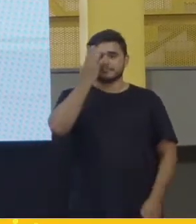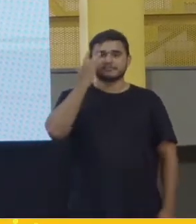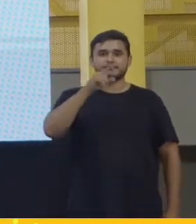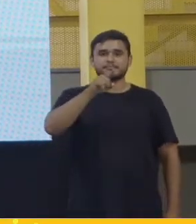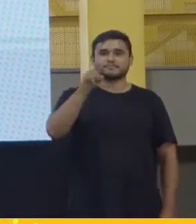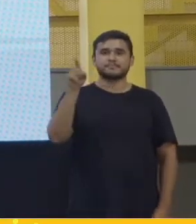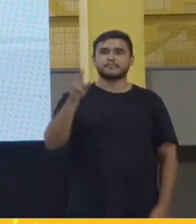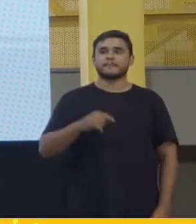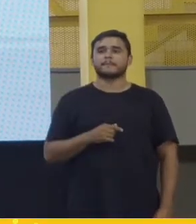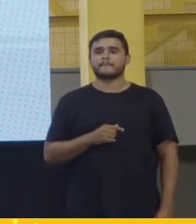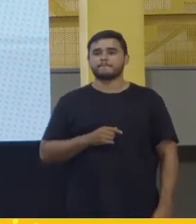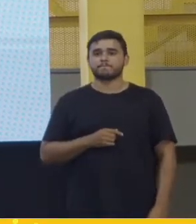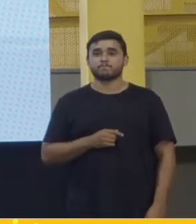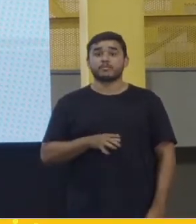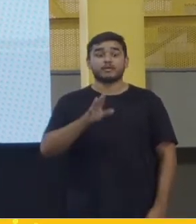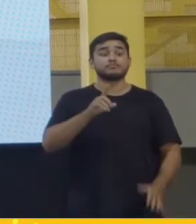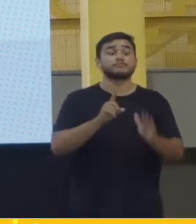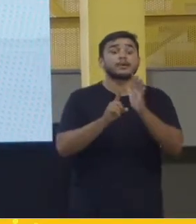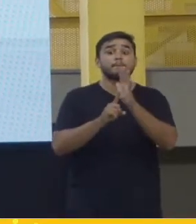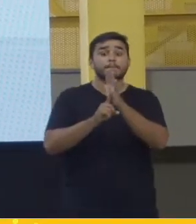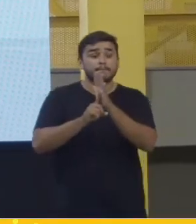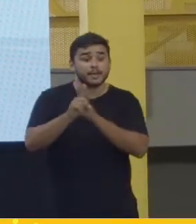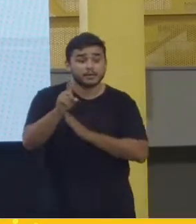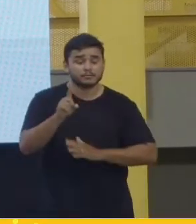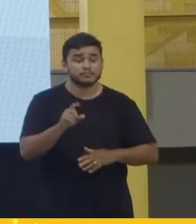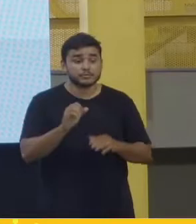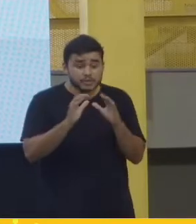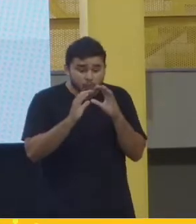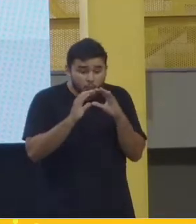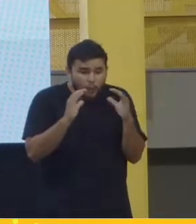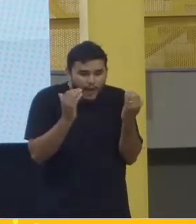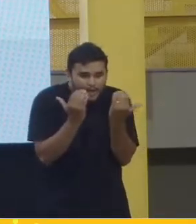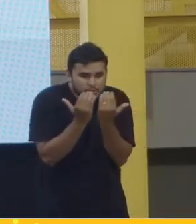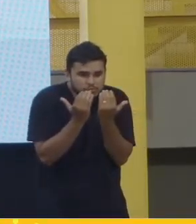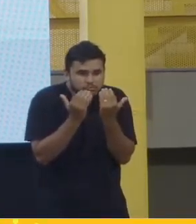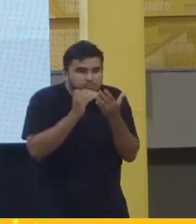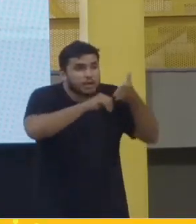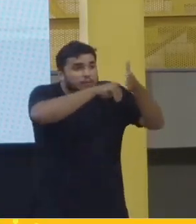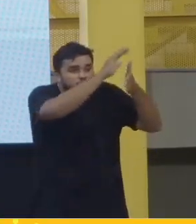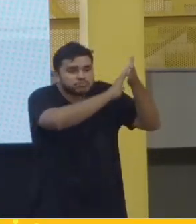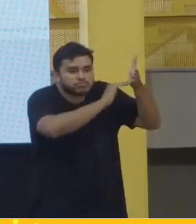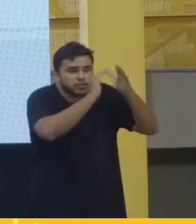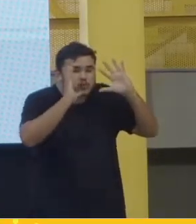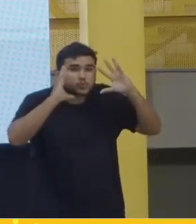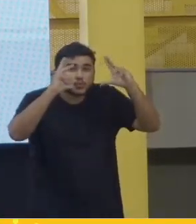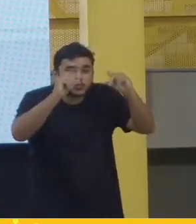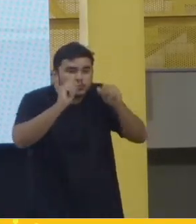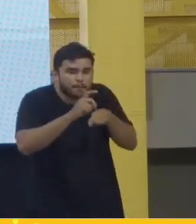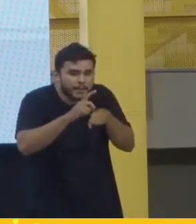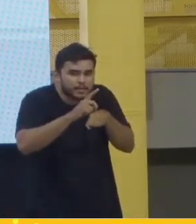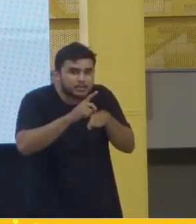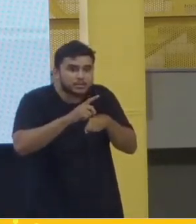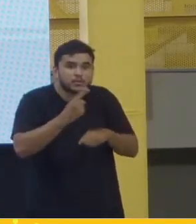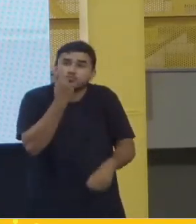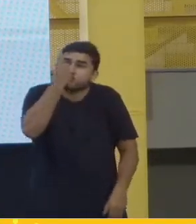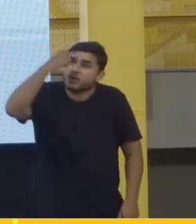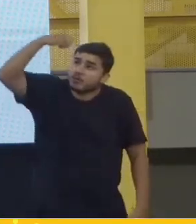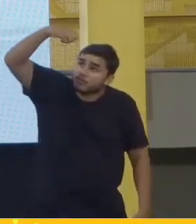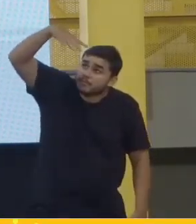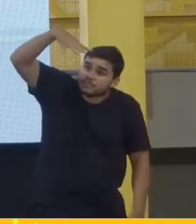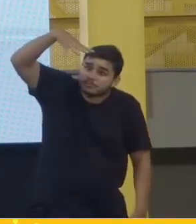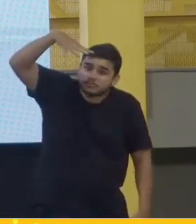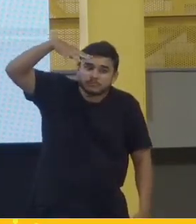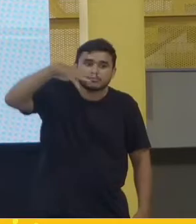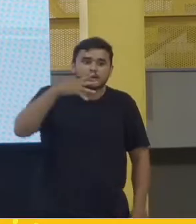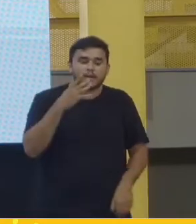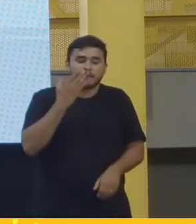Sensacional, a pergunta dele: se você tiver um quarto todo preto e ligar uma luz branca, o seu preto